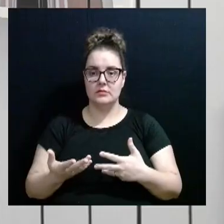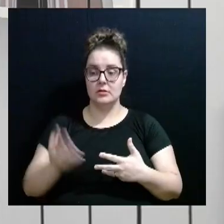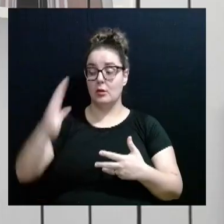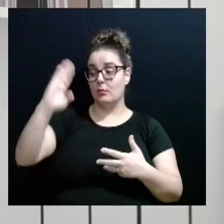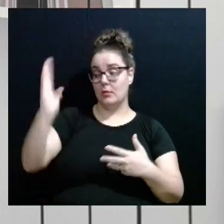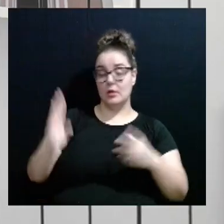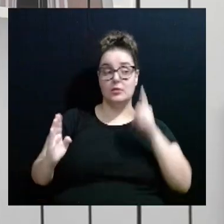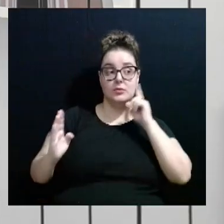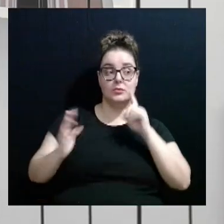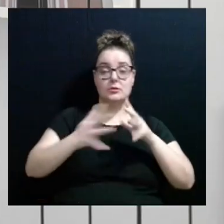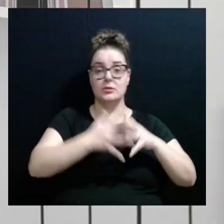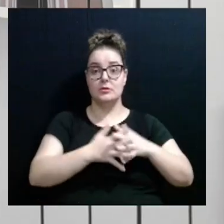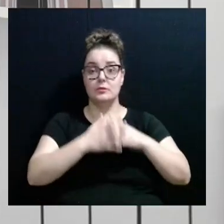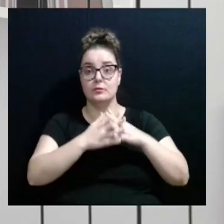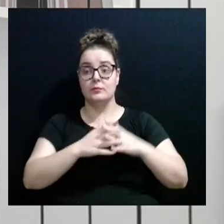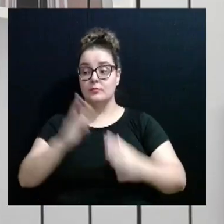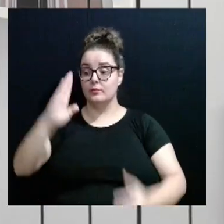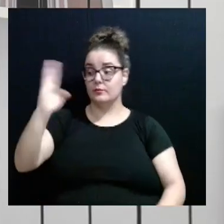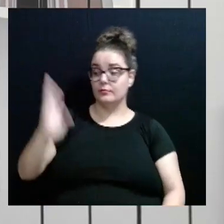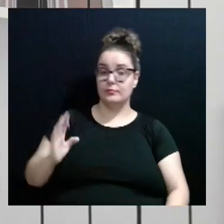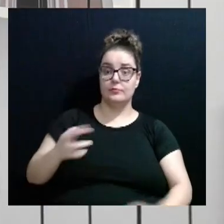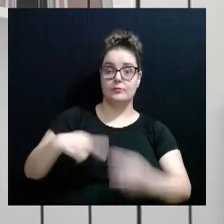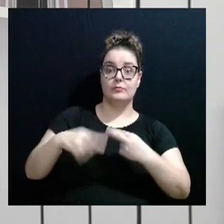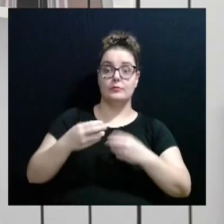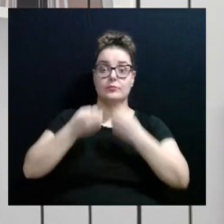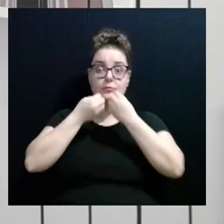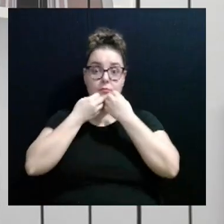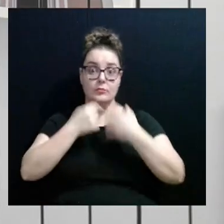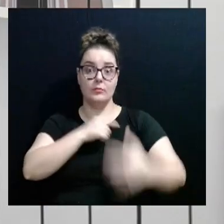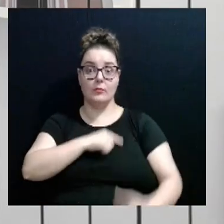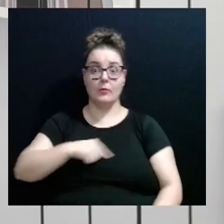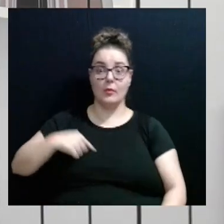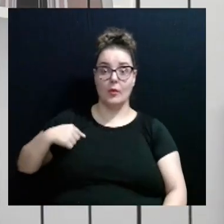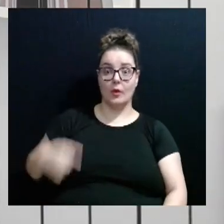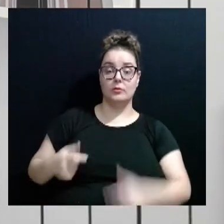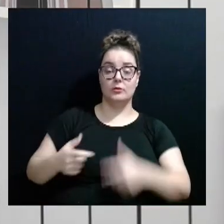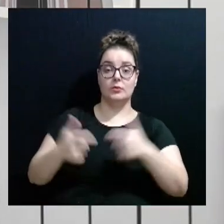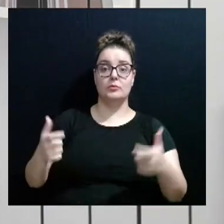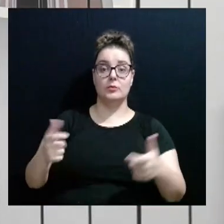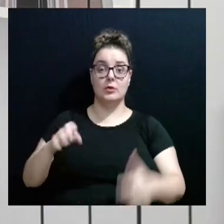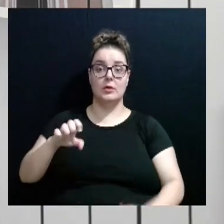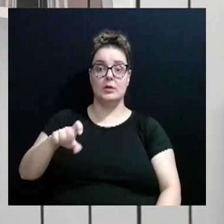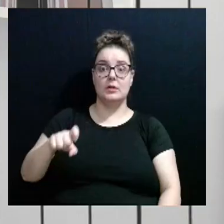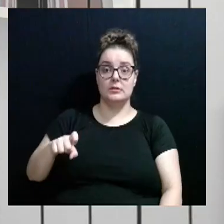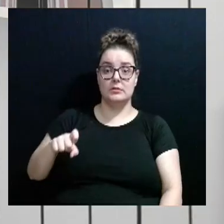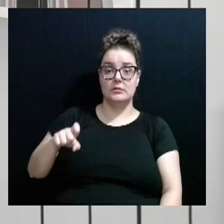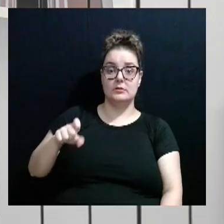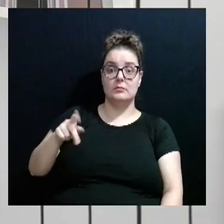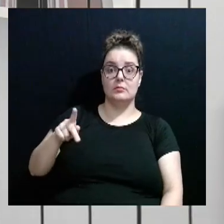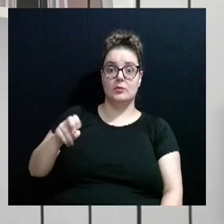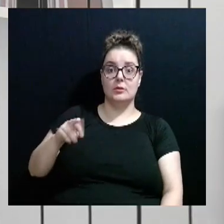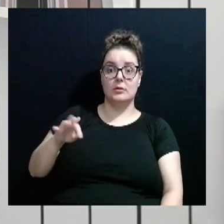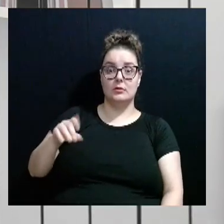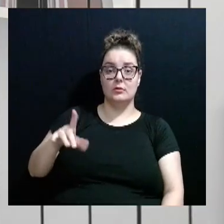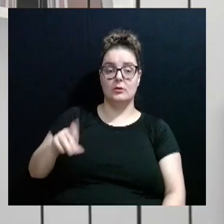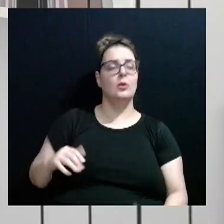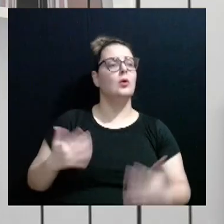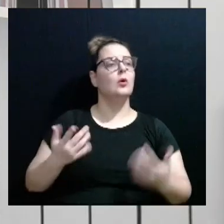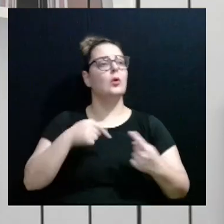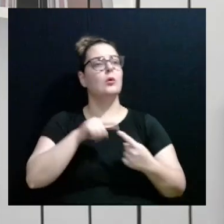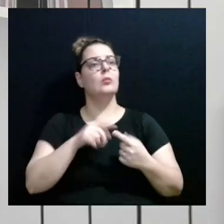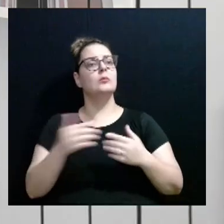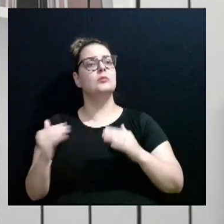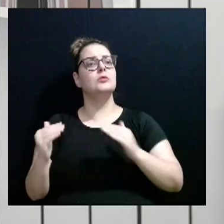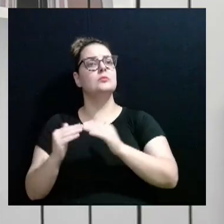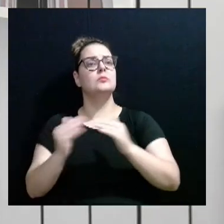o Brasil tem uma relação muito boa com a China, o nosso maior exportador. Qual que é o objetivo deste tratado? Se o Brasil ele já